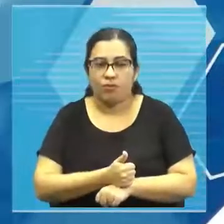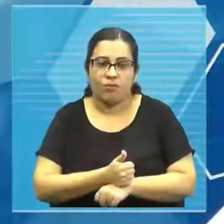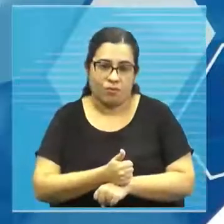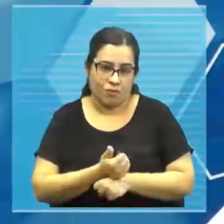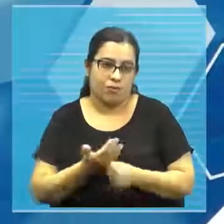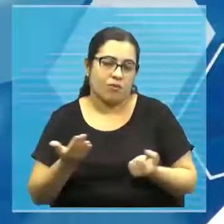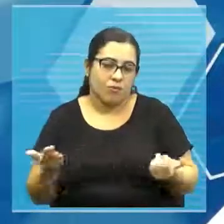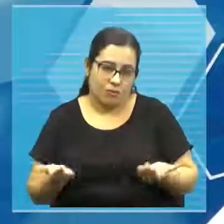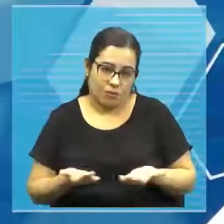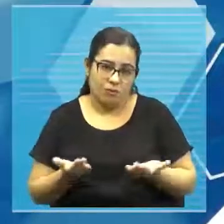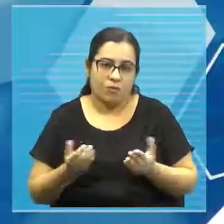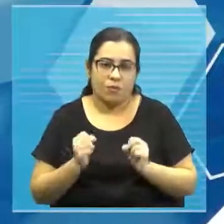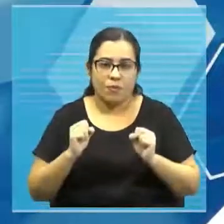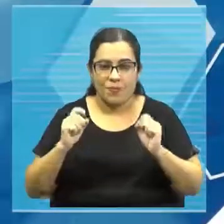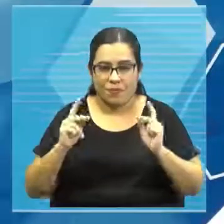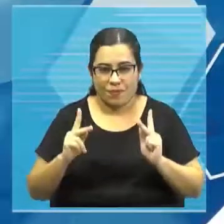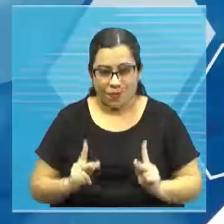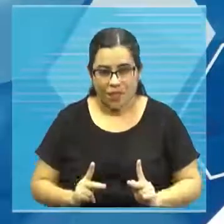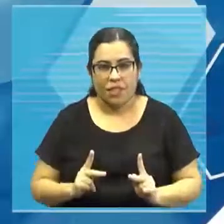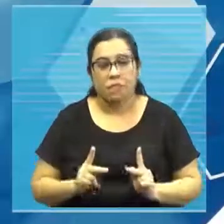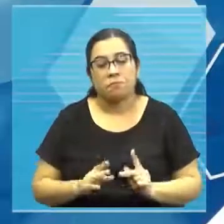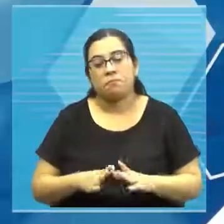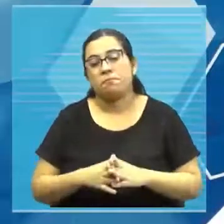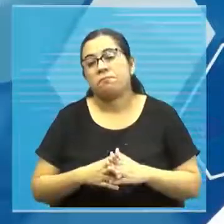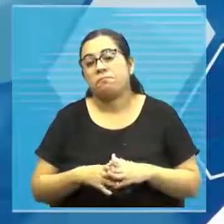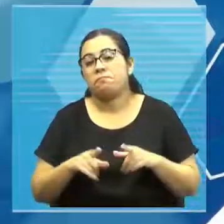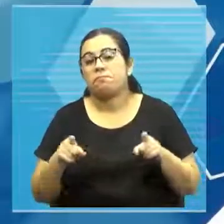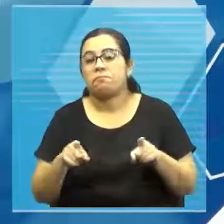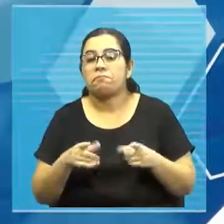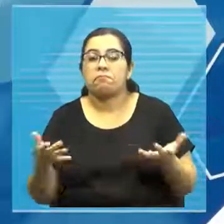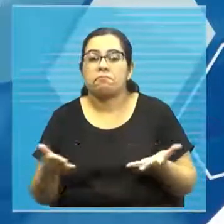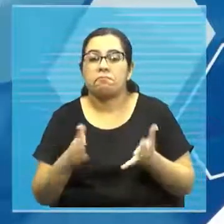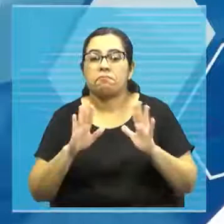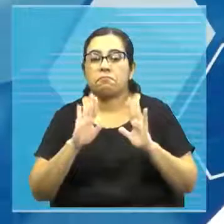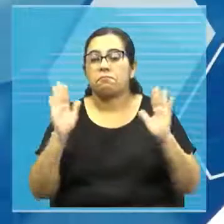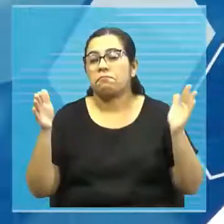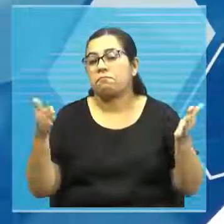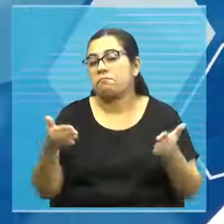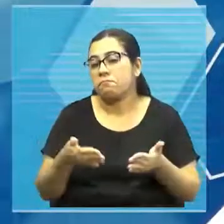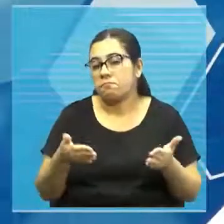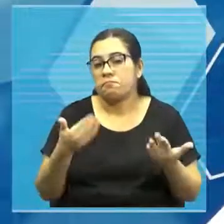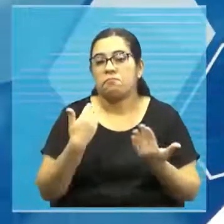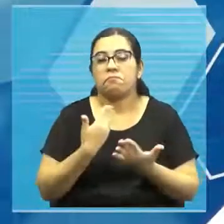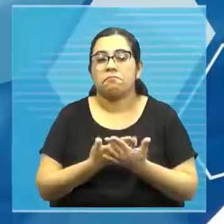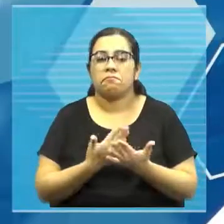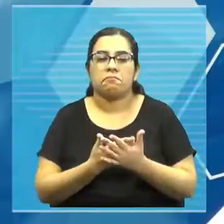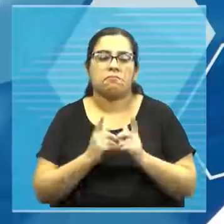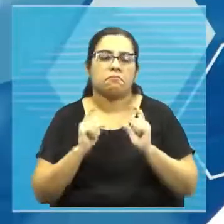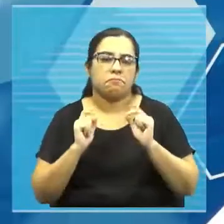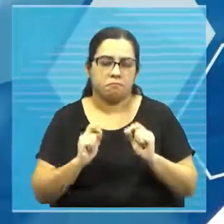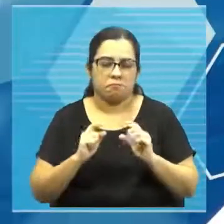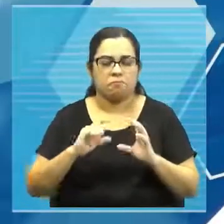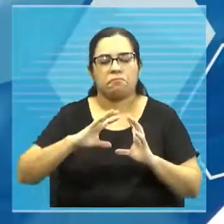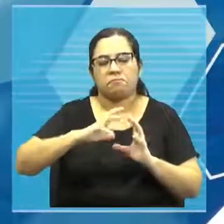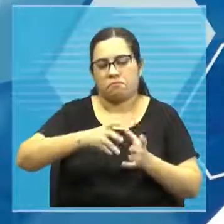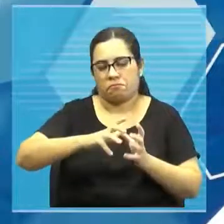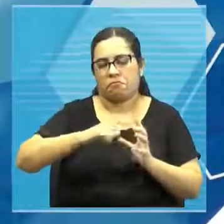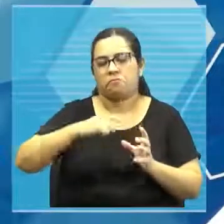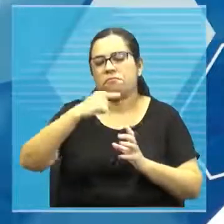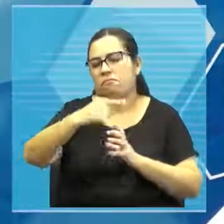o Adriano Ramalho tá bom e o foco da nossa aula hoje vai ser